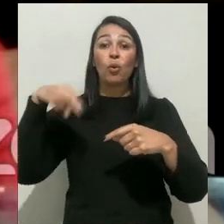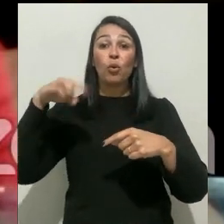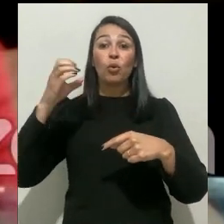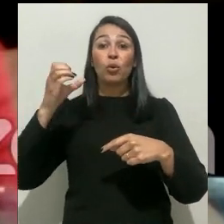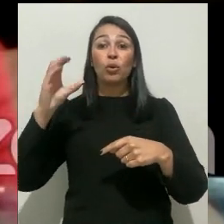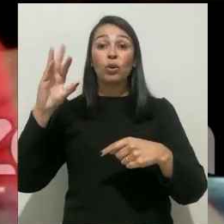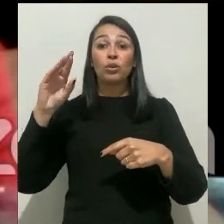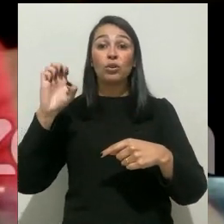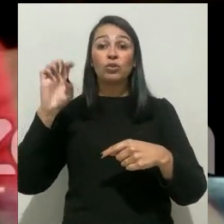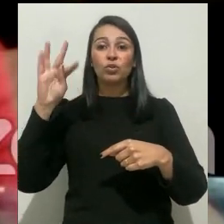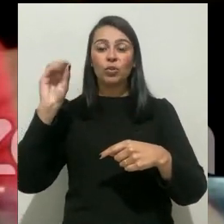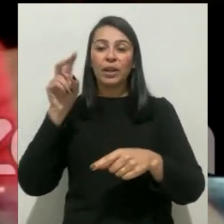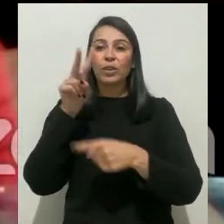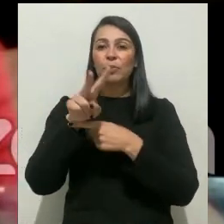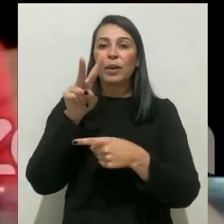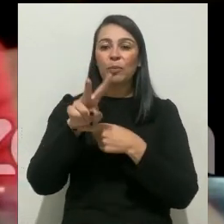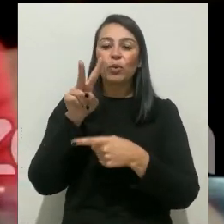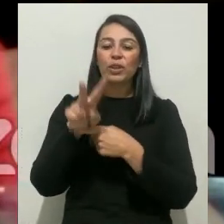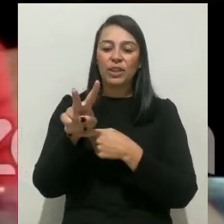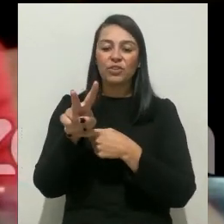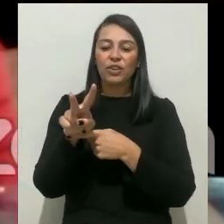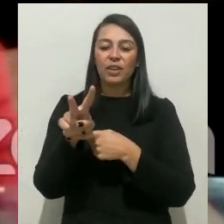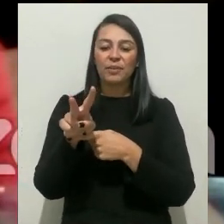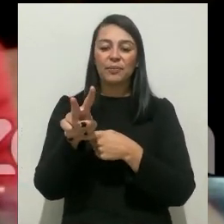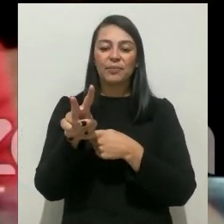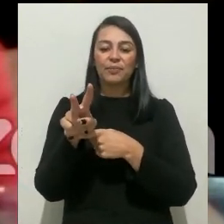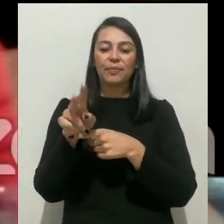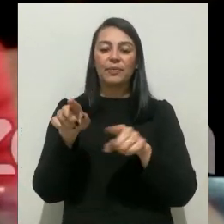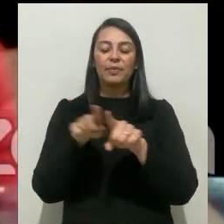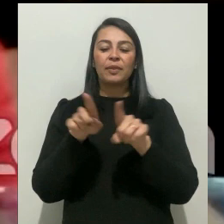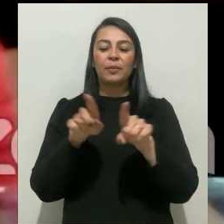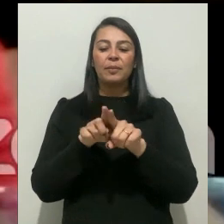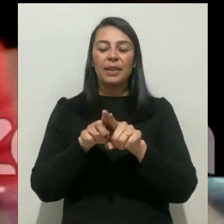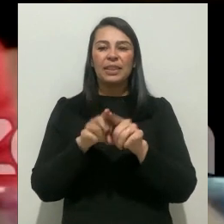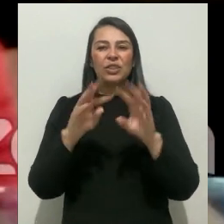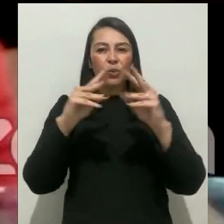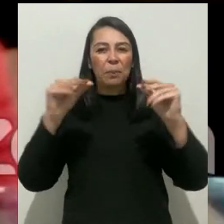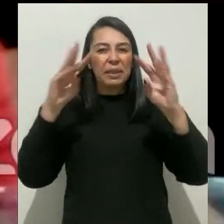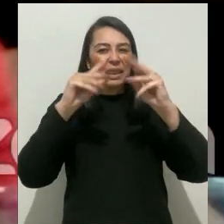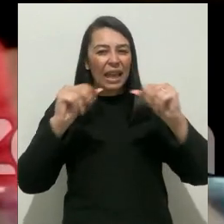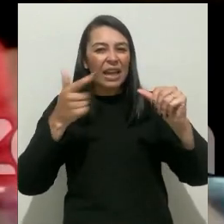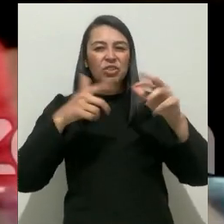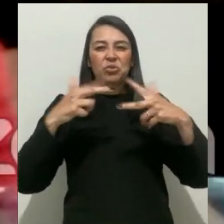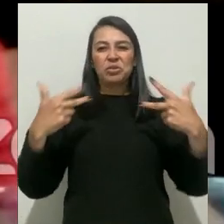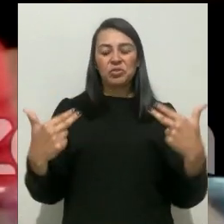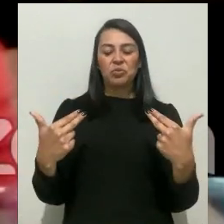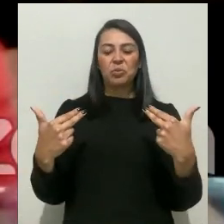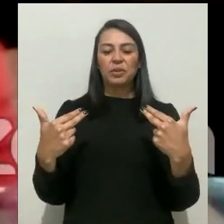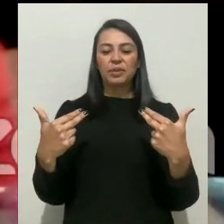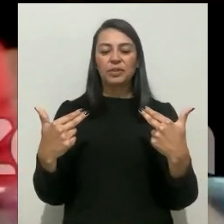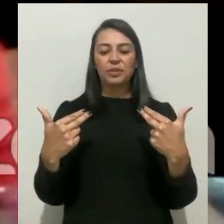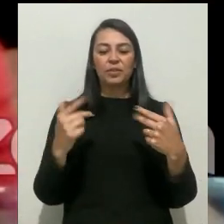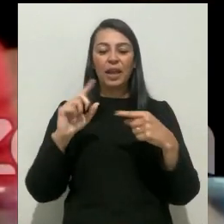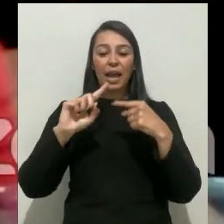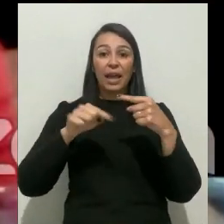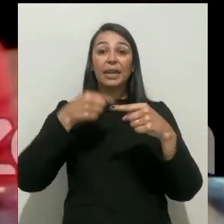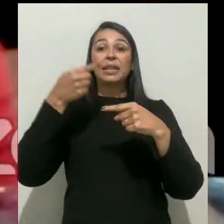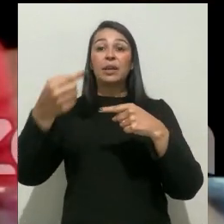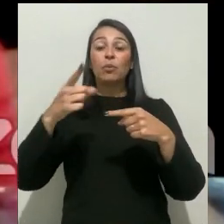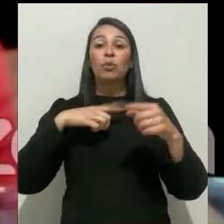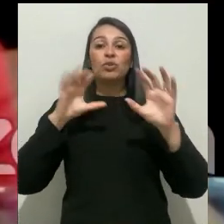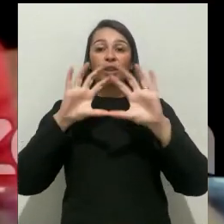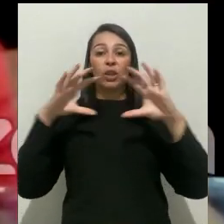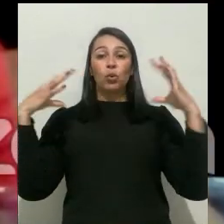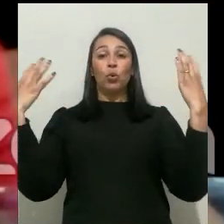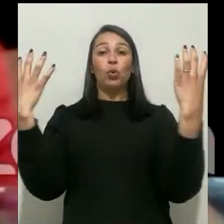ser protegida por causa das intempéries e possibilidades de poder ter umidade, etc. E depois, sim, é que vem o casco todo